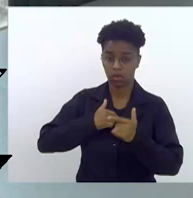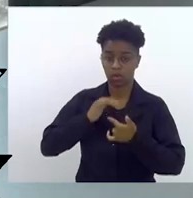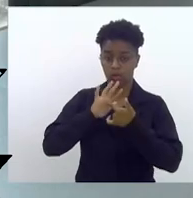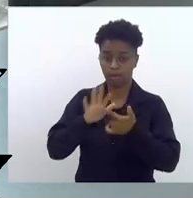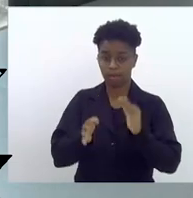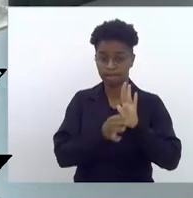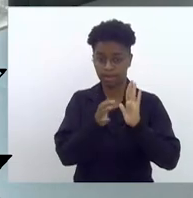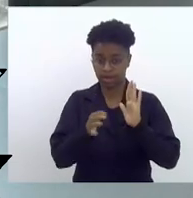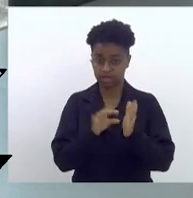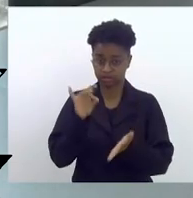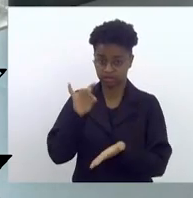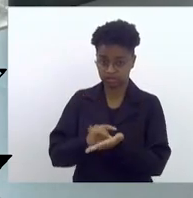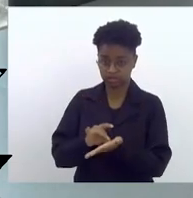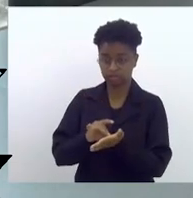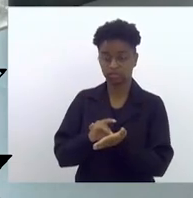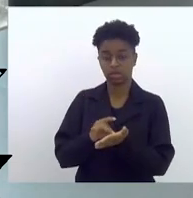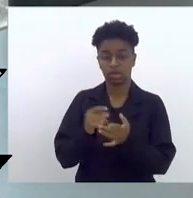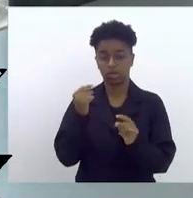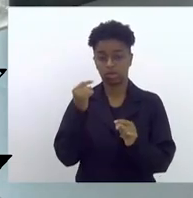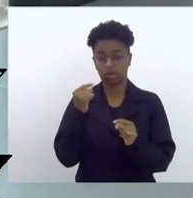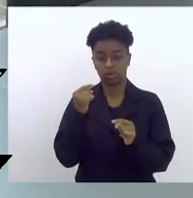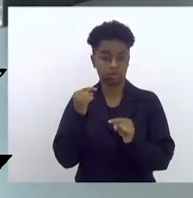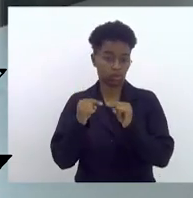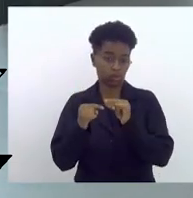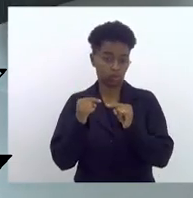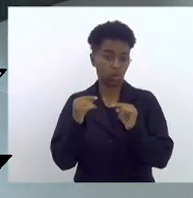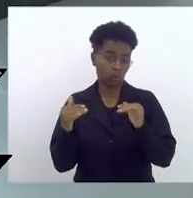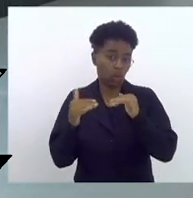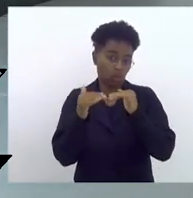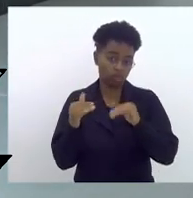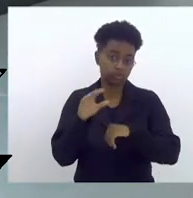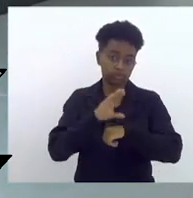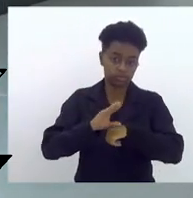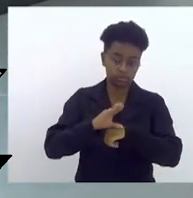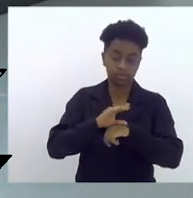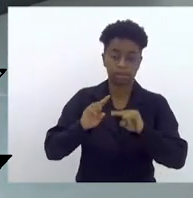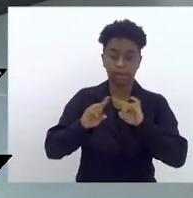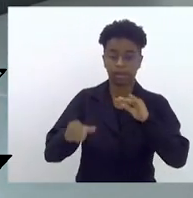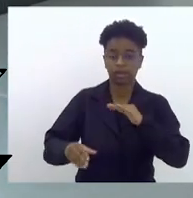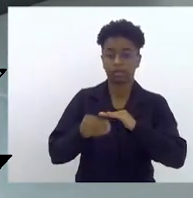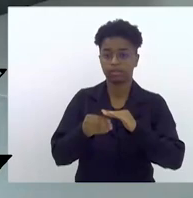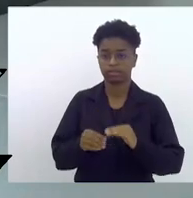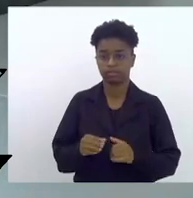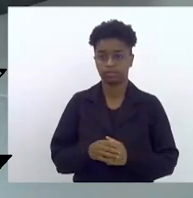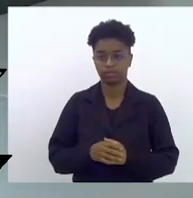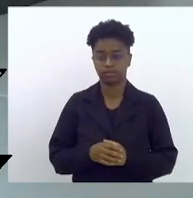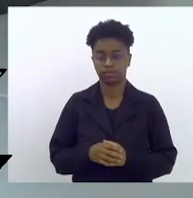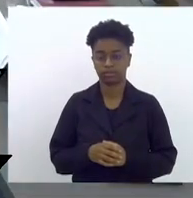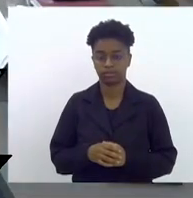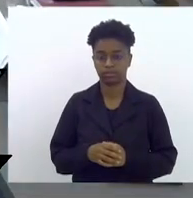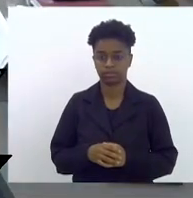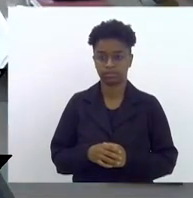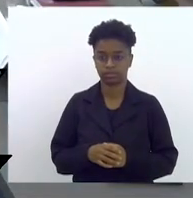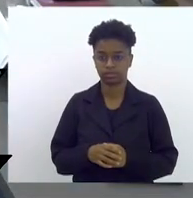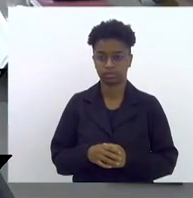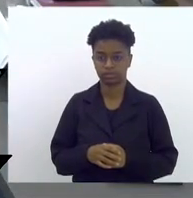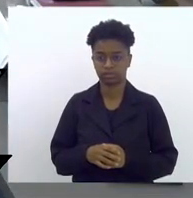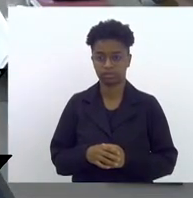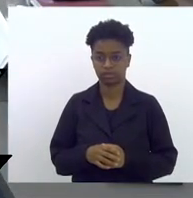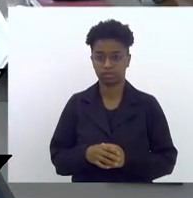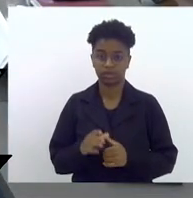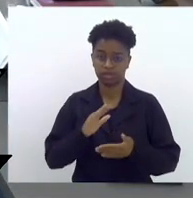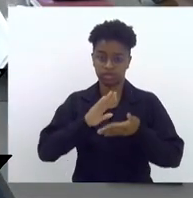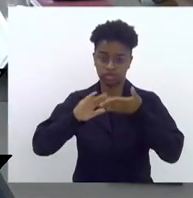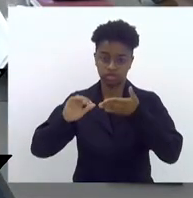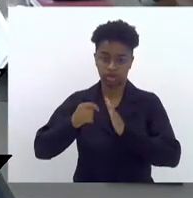parecer original não pela constitucionalidade Mas pela constitucionalidade com emendas para tirar